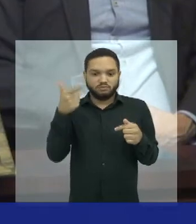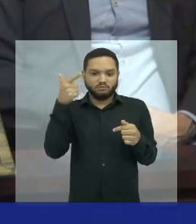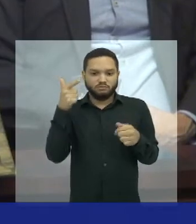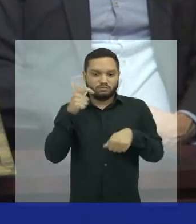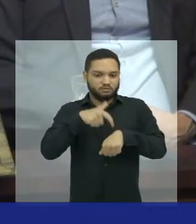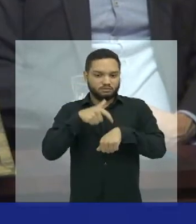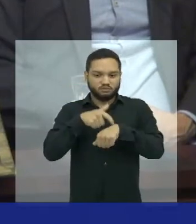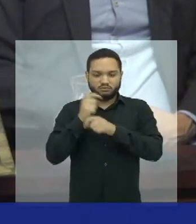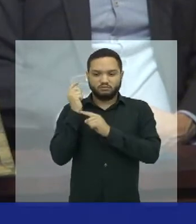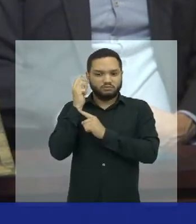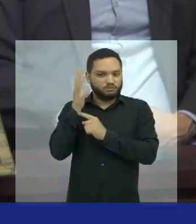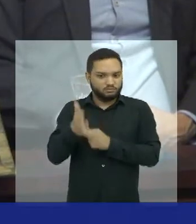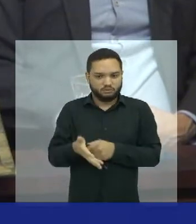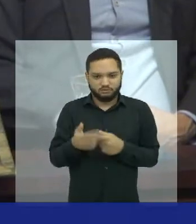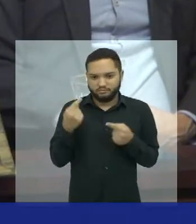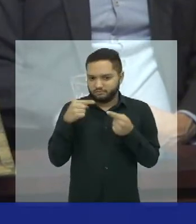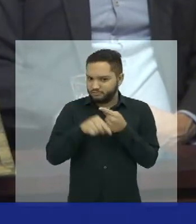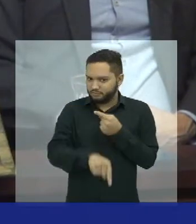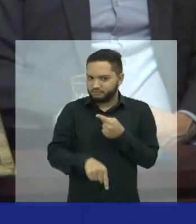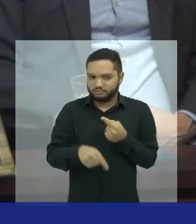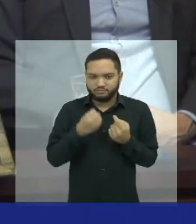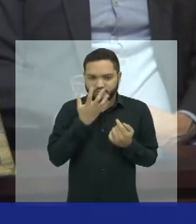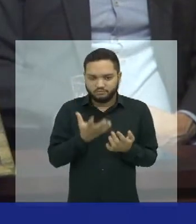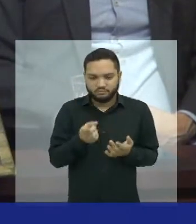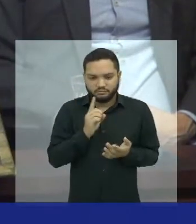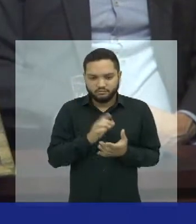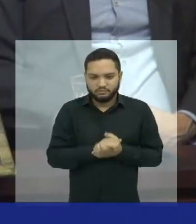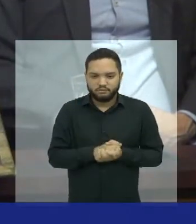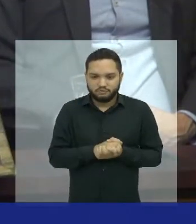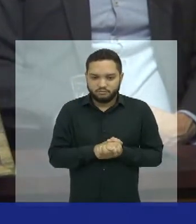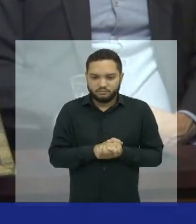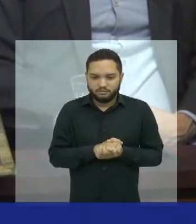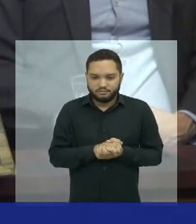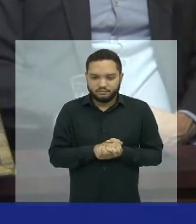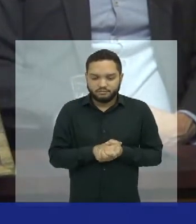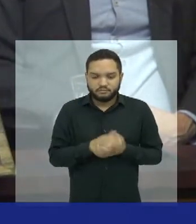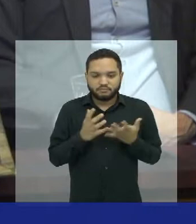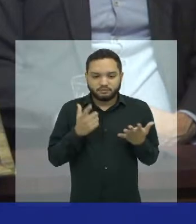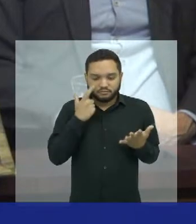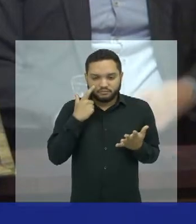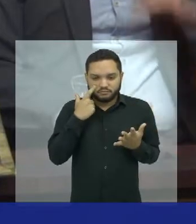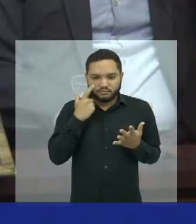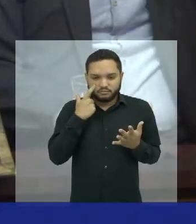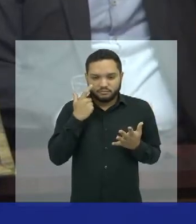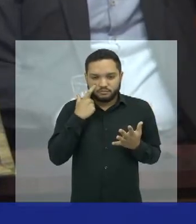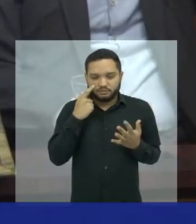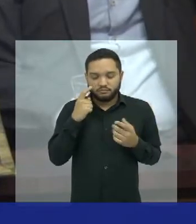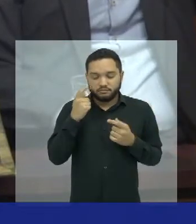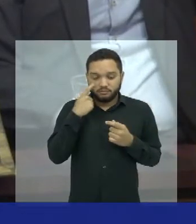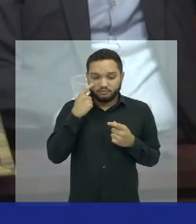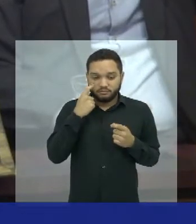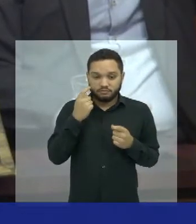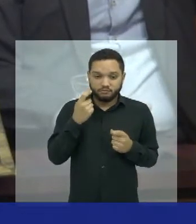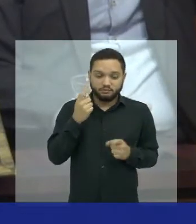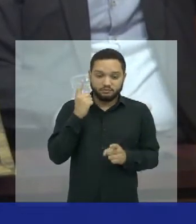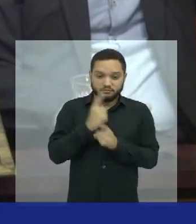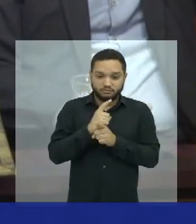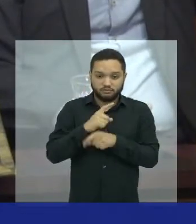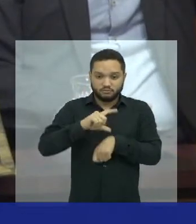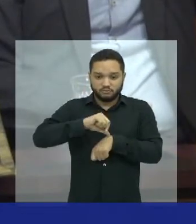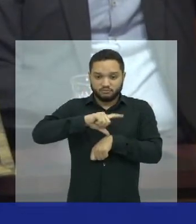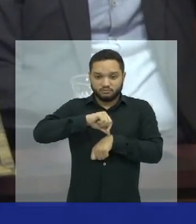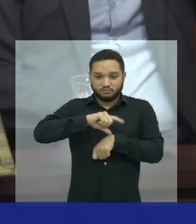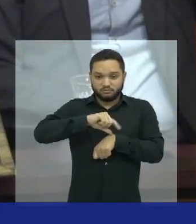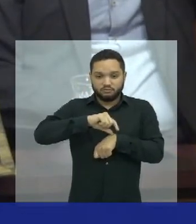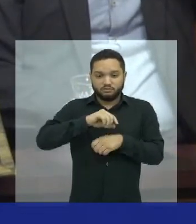horário inconveniente. Então, assim, a gente tenta aqui encontrar um horário que possa,